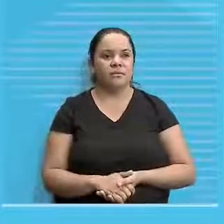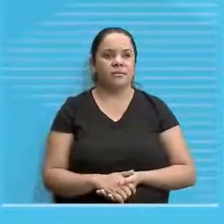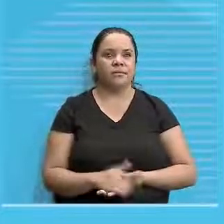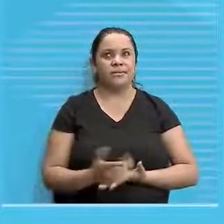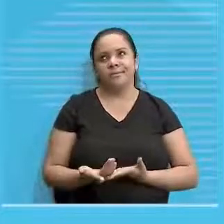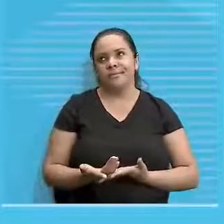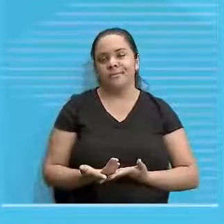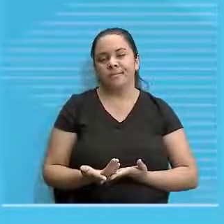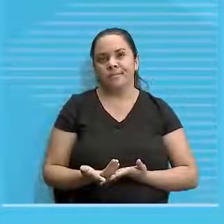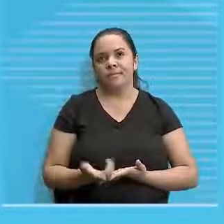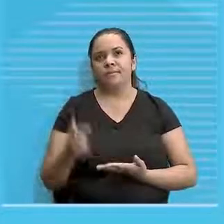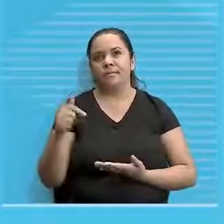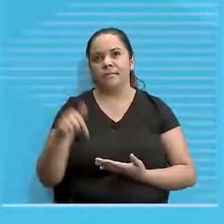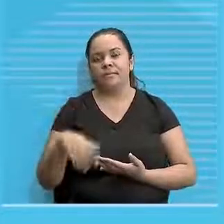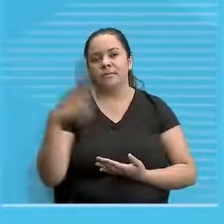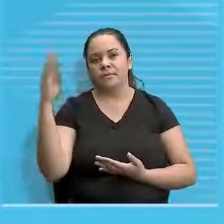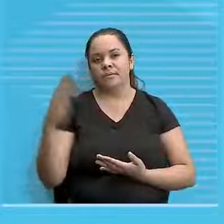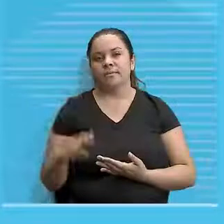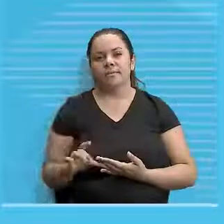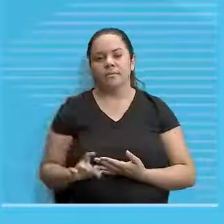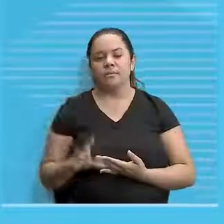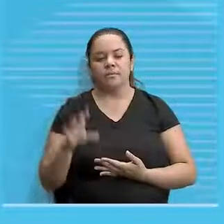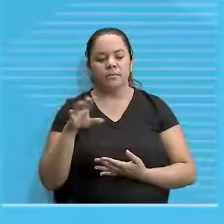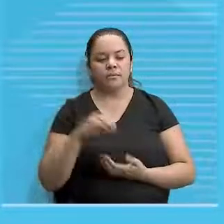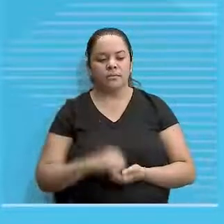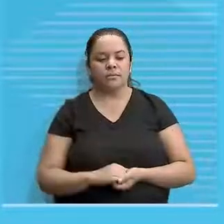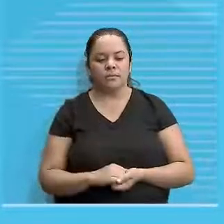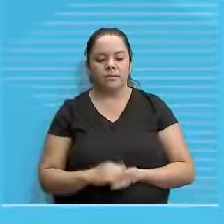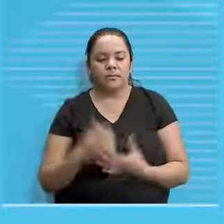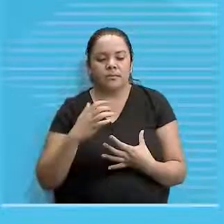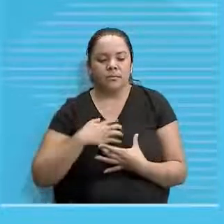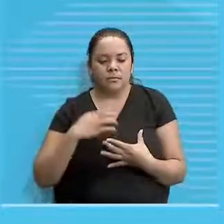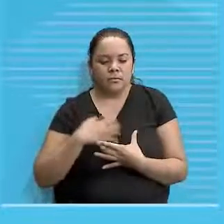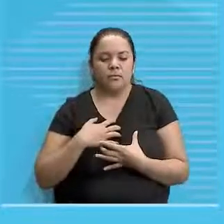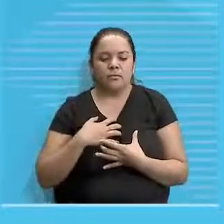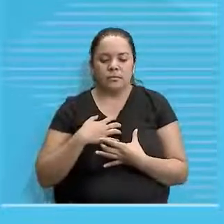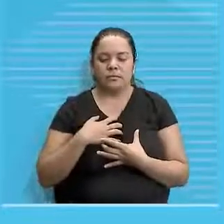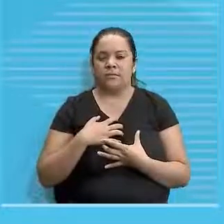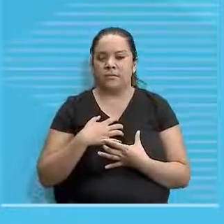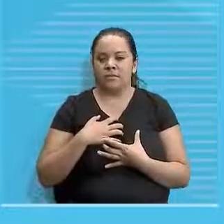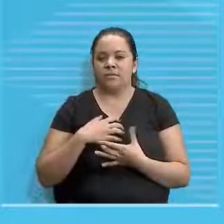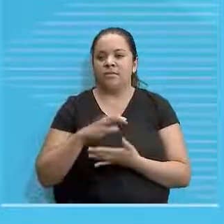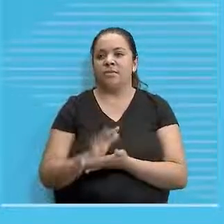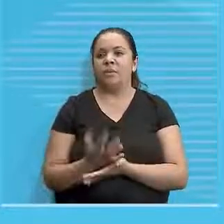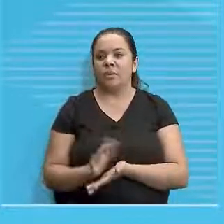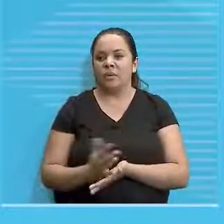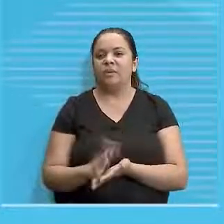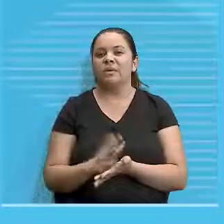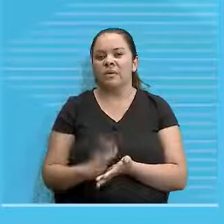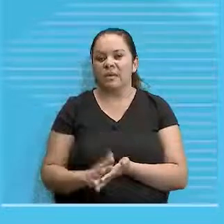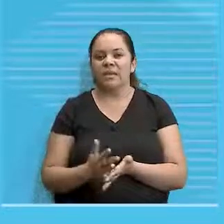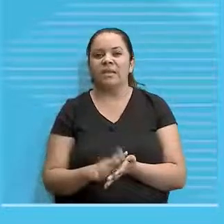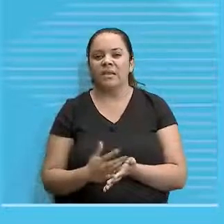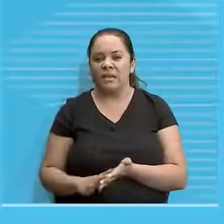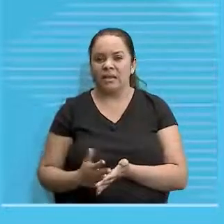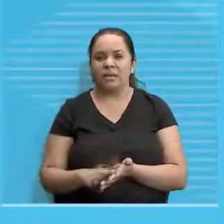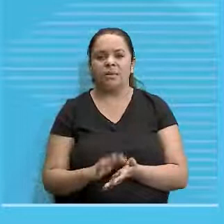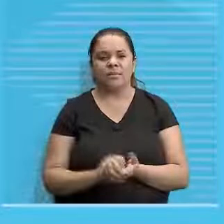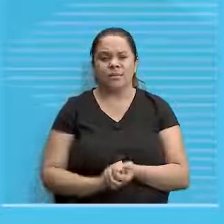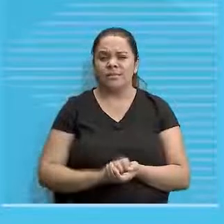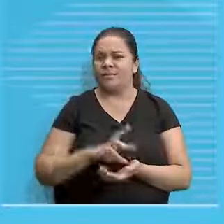escuta o samba, né, que ainda tem muito aquele estereótipo, a bossa nova, né, e não, a gente tem